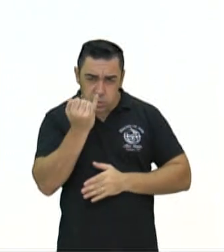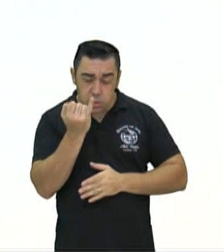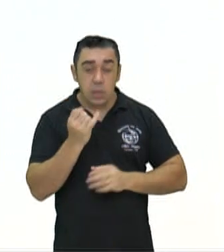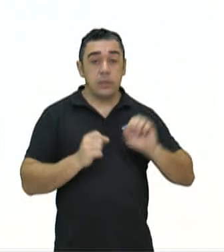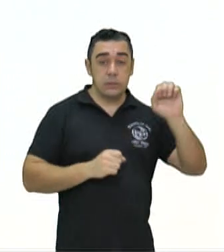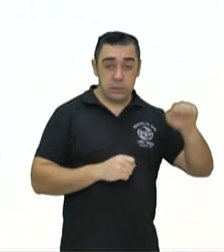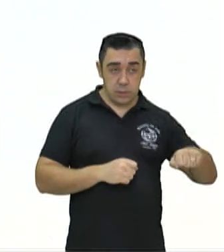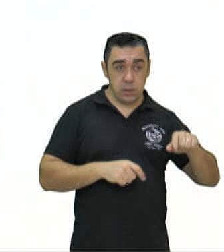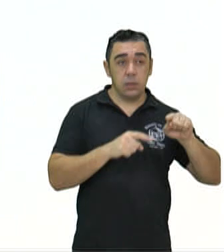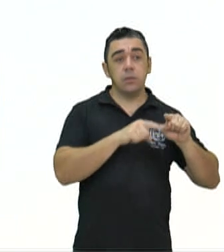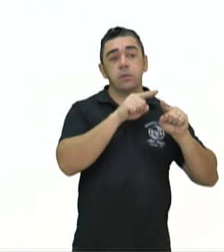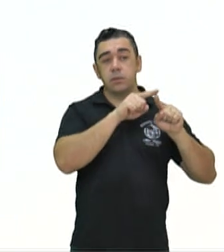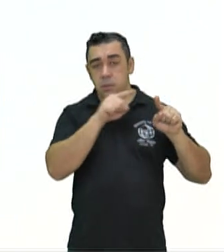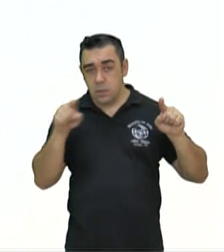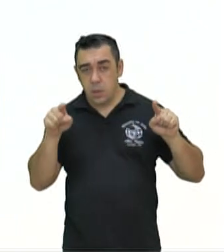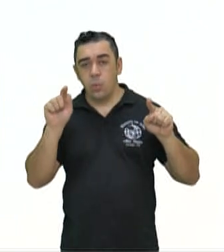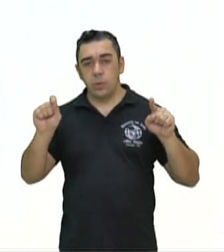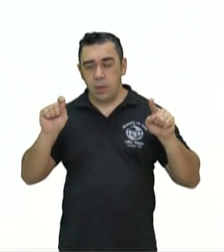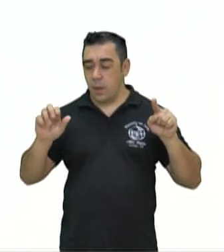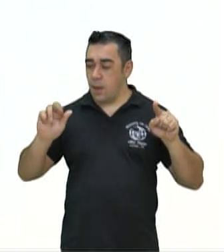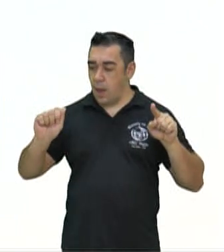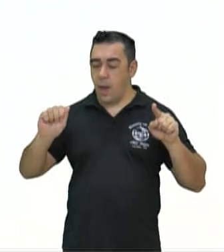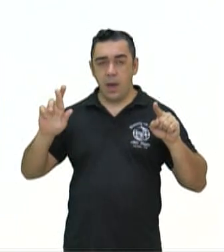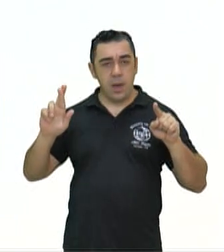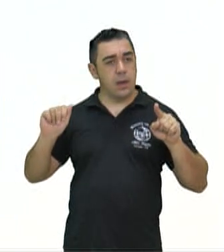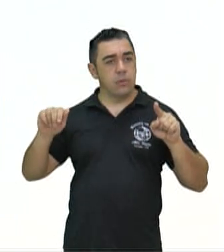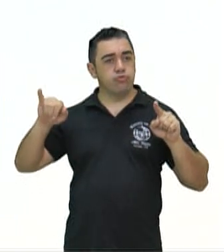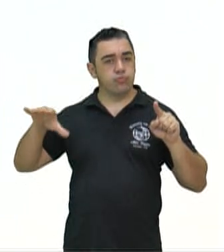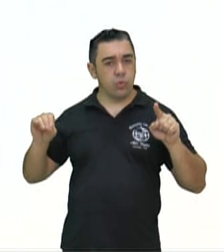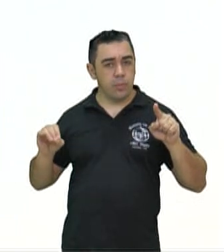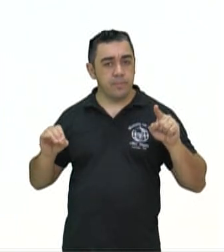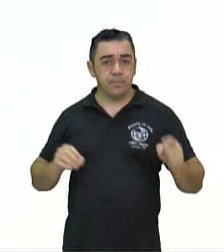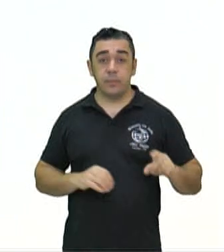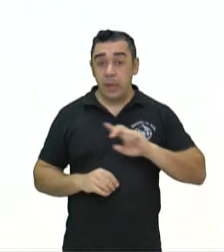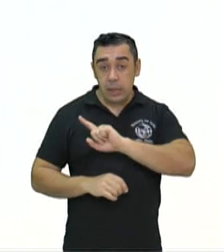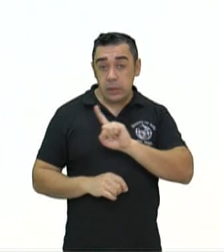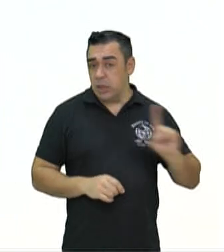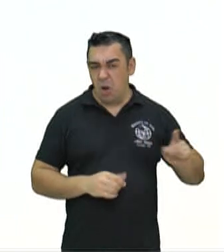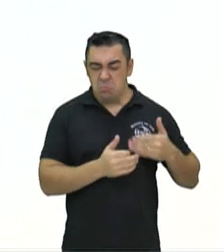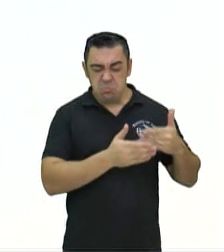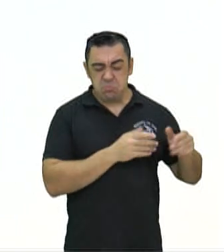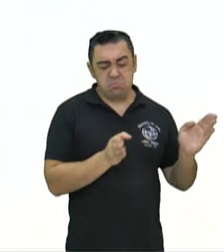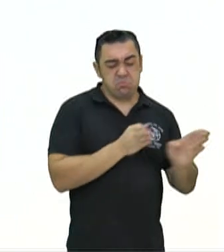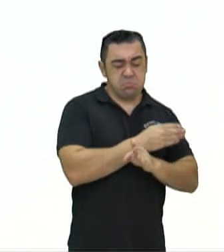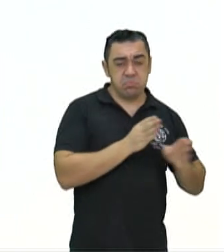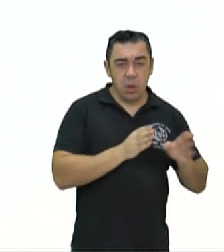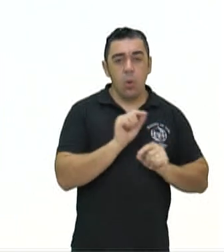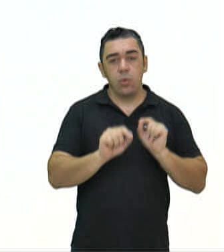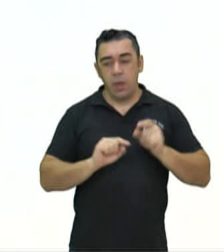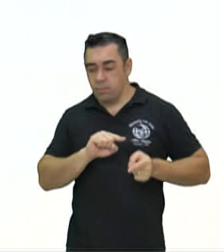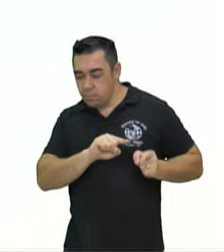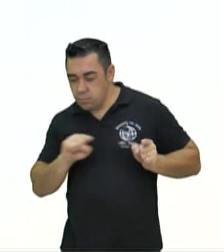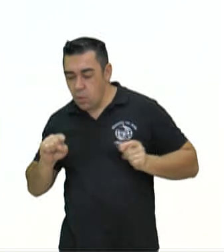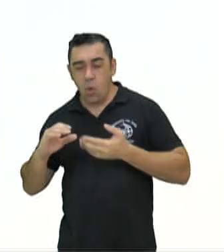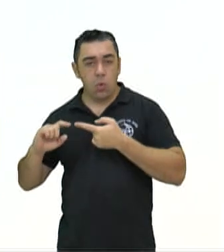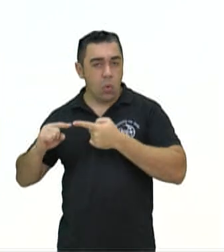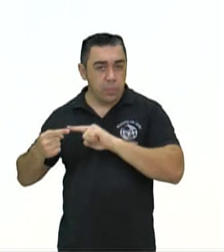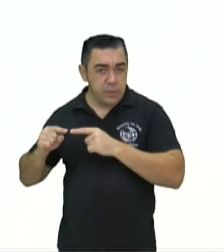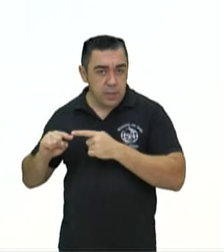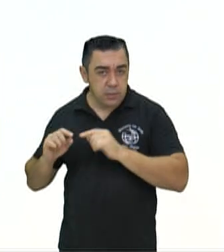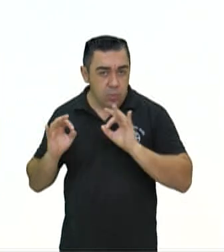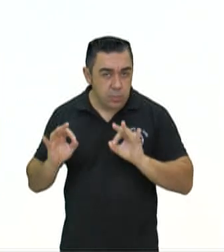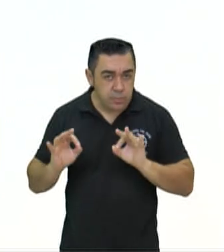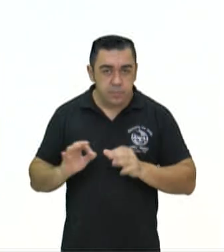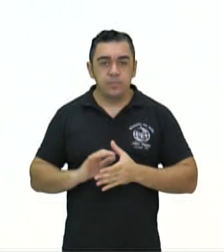a gente vai resolver com arranjo. Se não, a gente vai resolver com